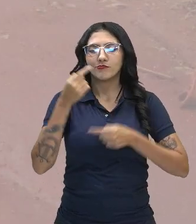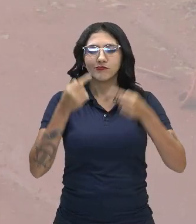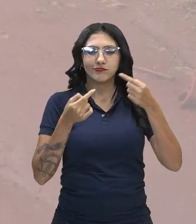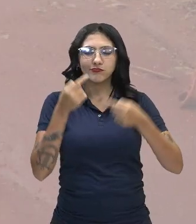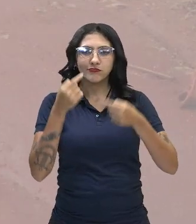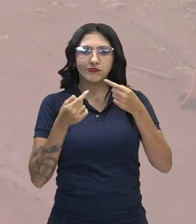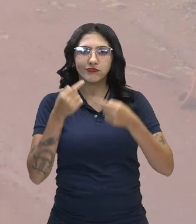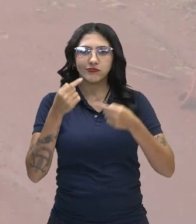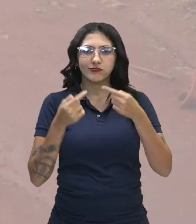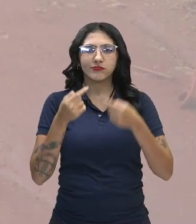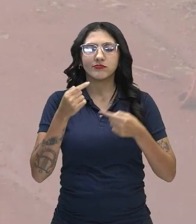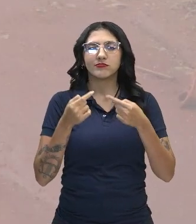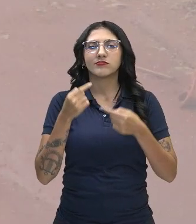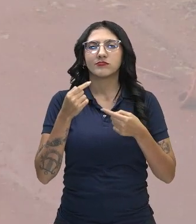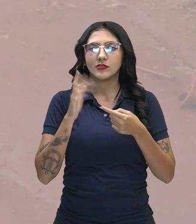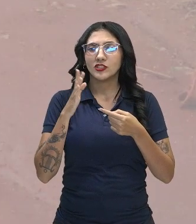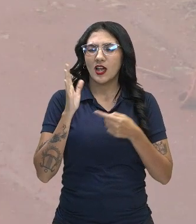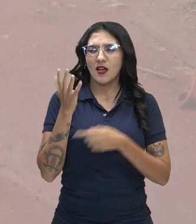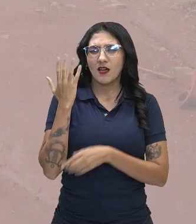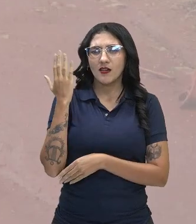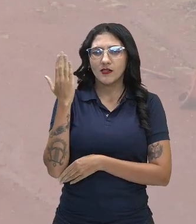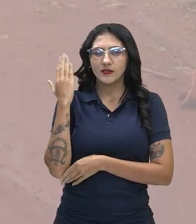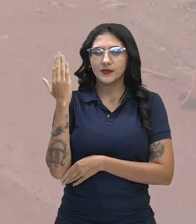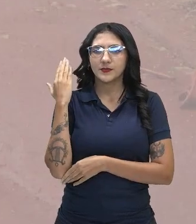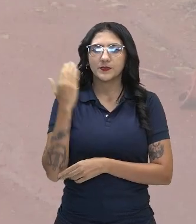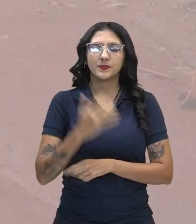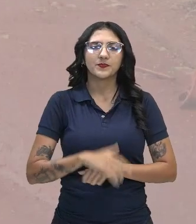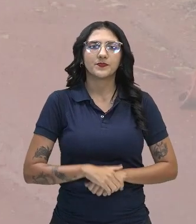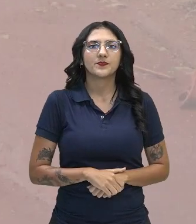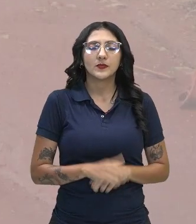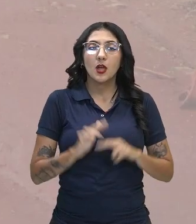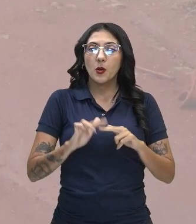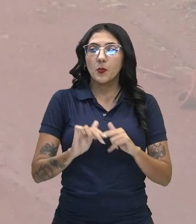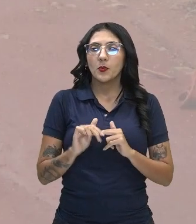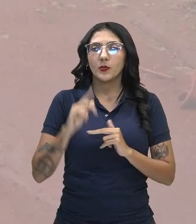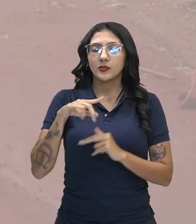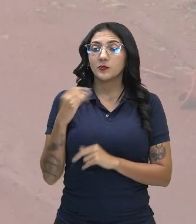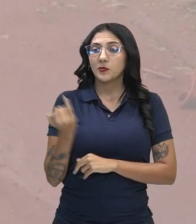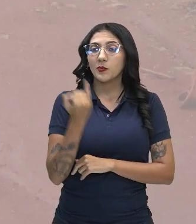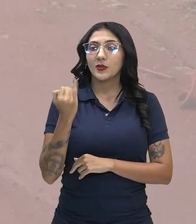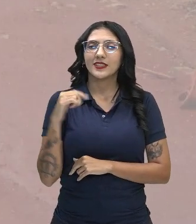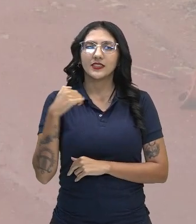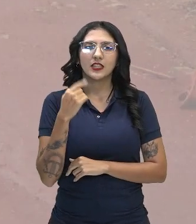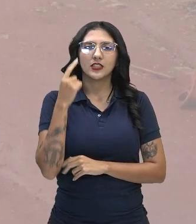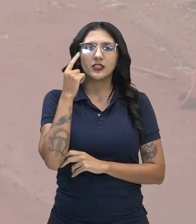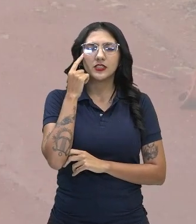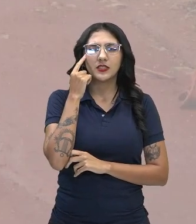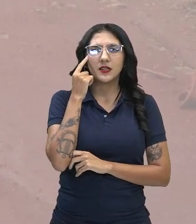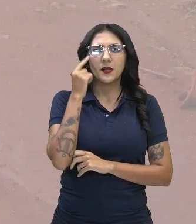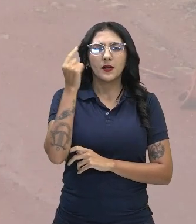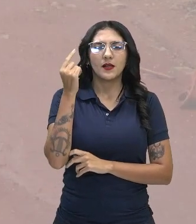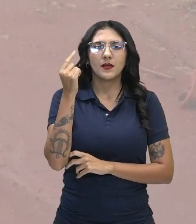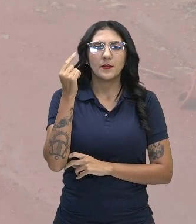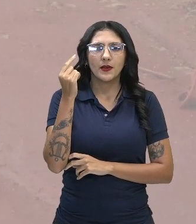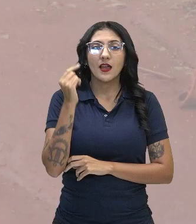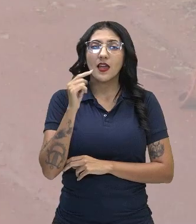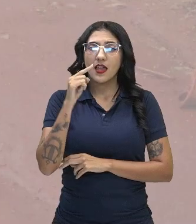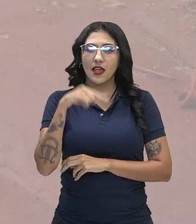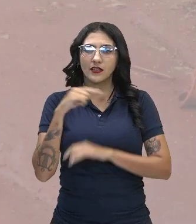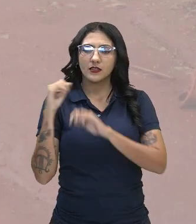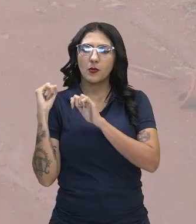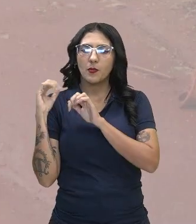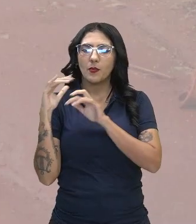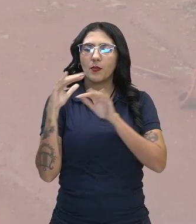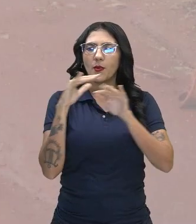sendo feita mesmo antes disso. E é importante a gente lembrar que essa ocupação, apesar de de sua